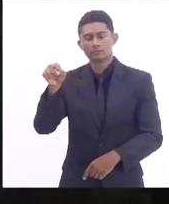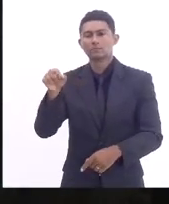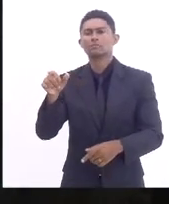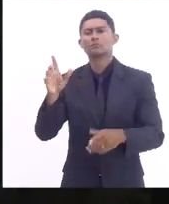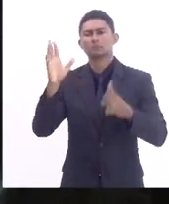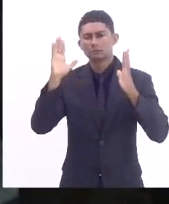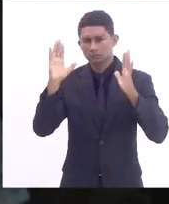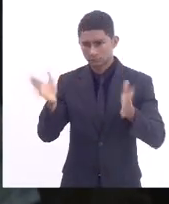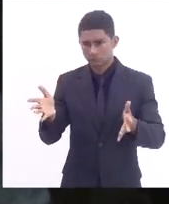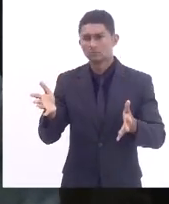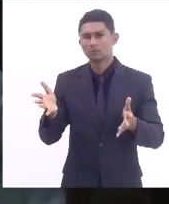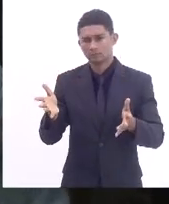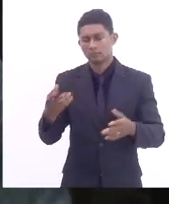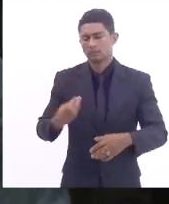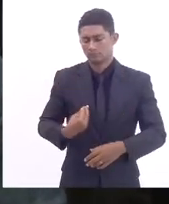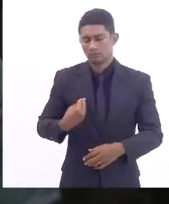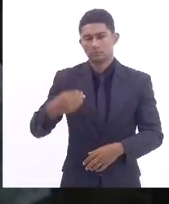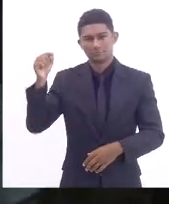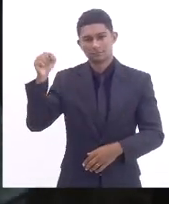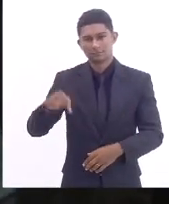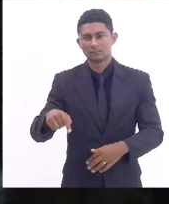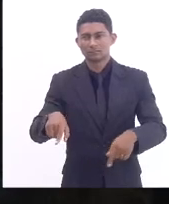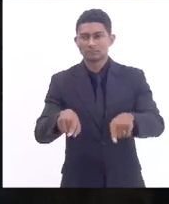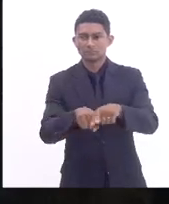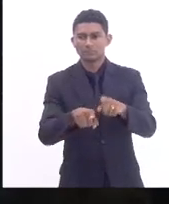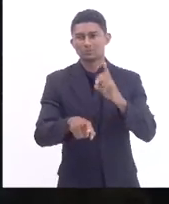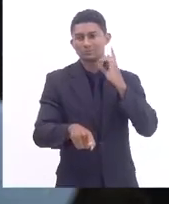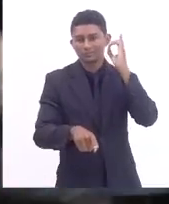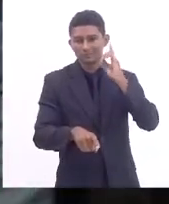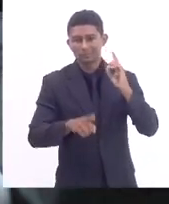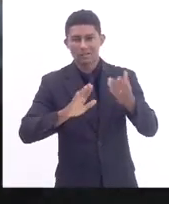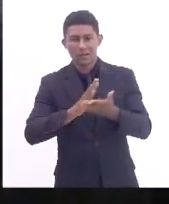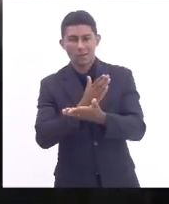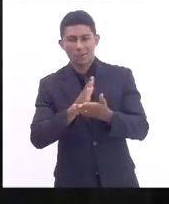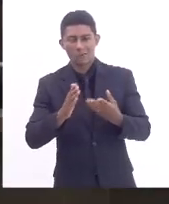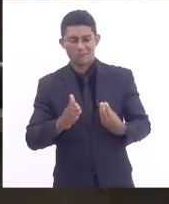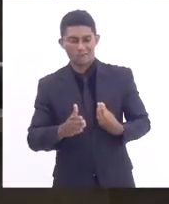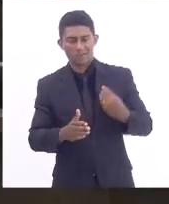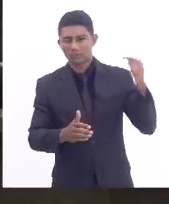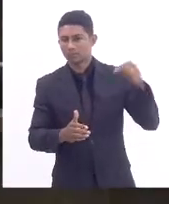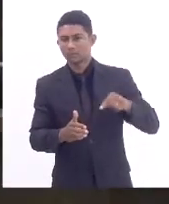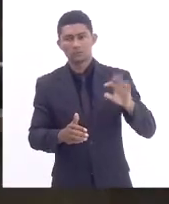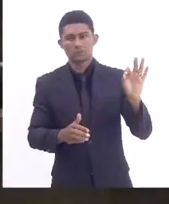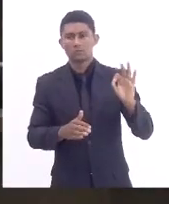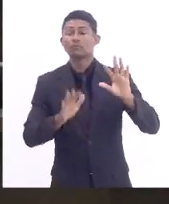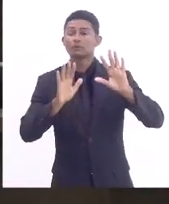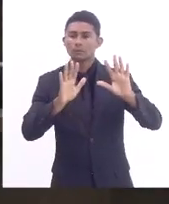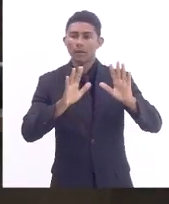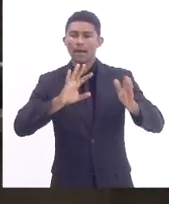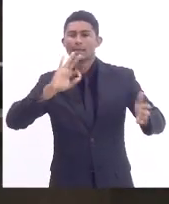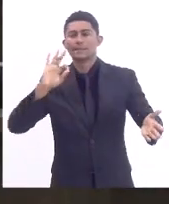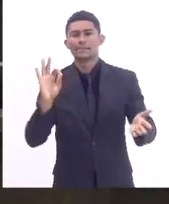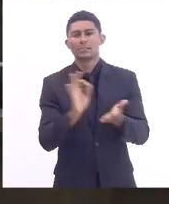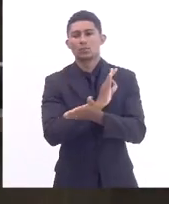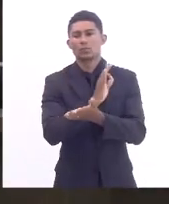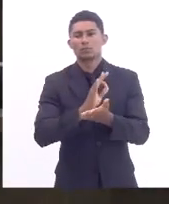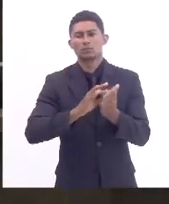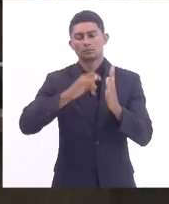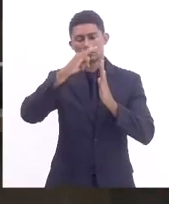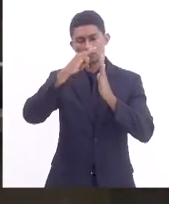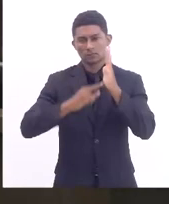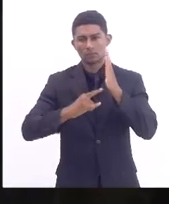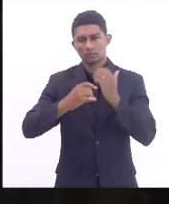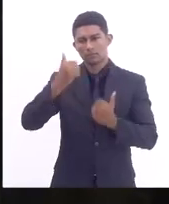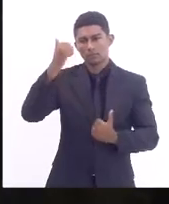aqui presente alguns deputados que não estão presentes mas assinaram declaração de apoio para a chapa 1